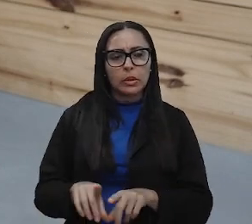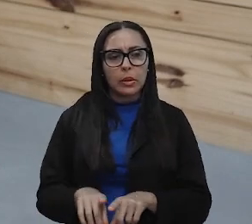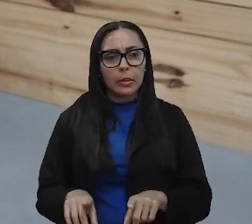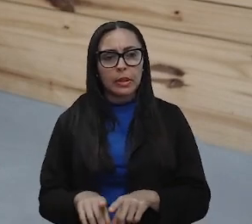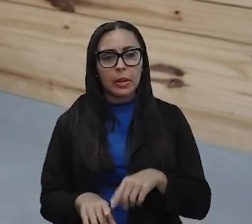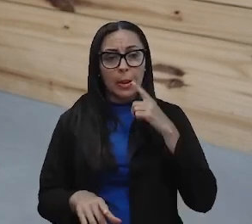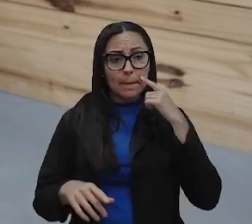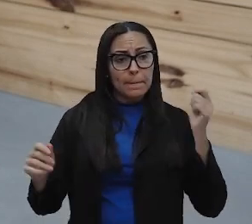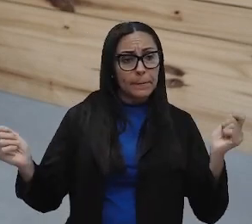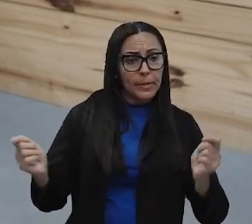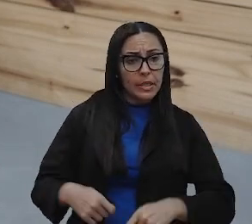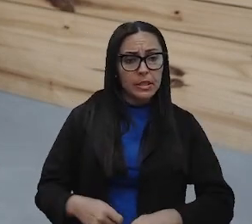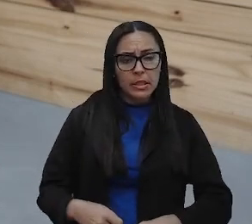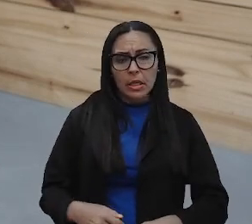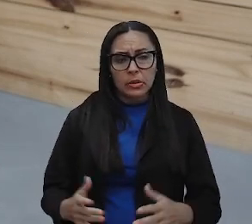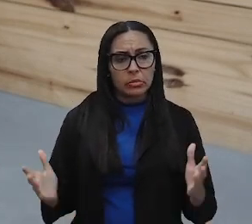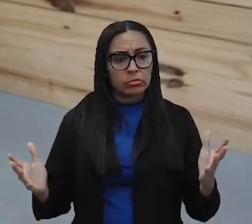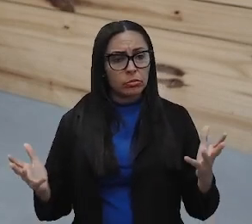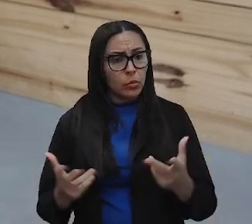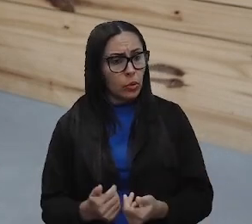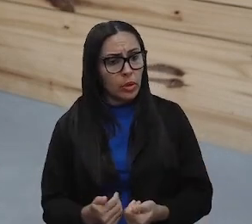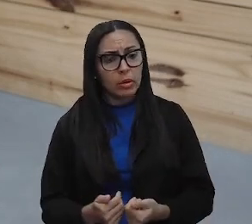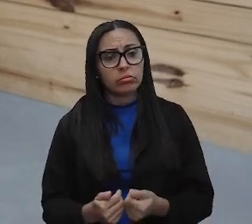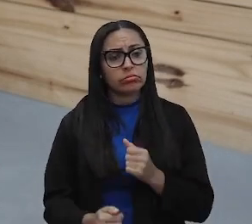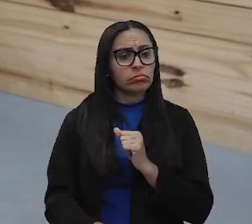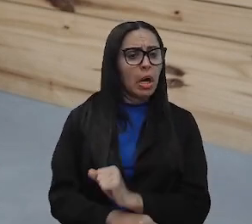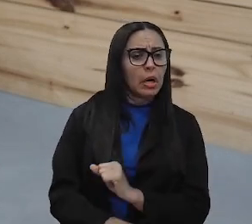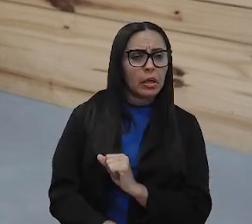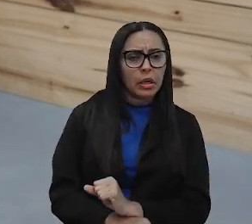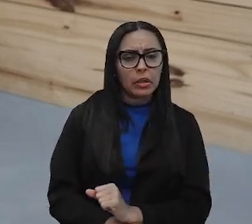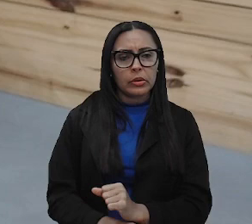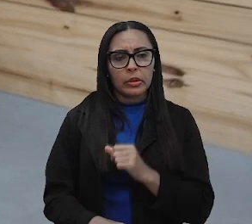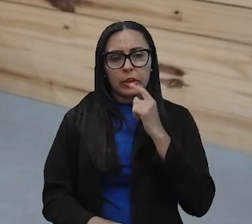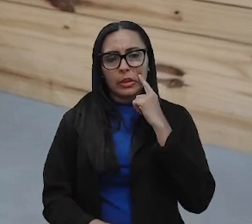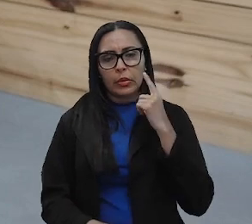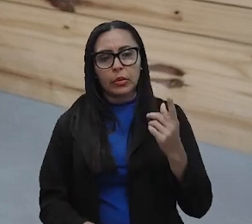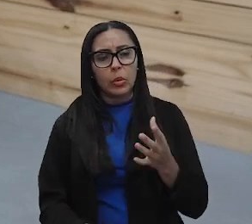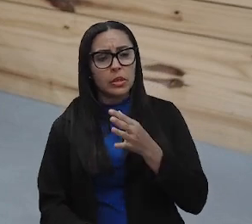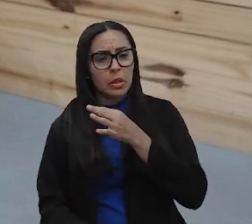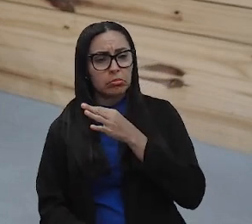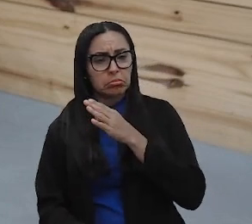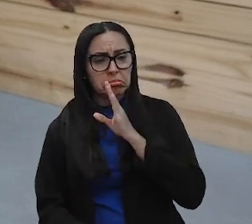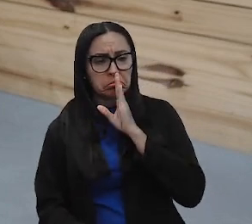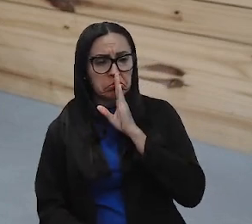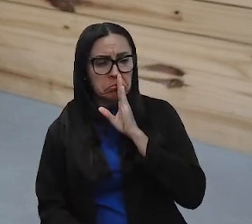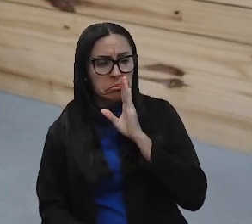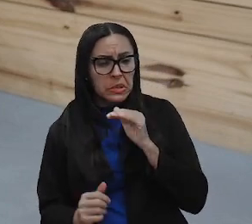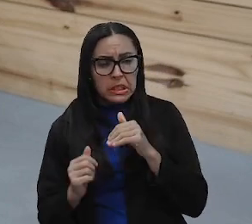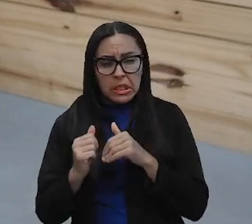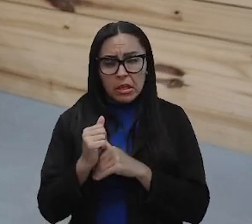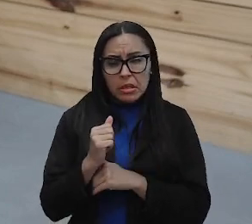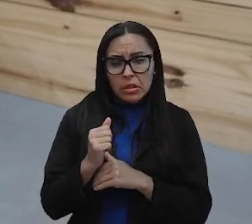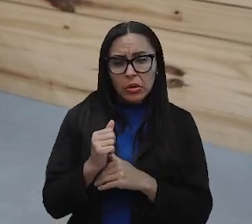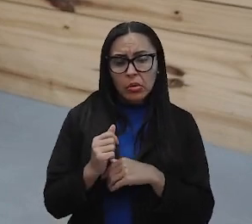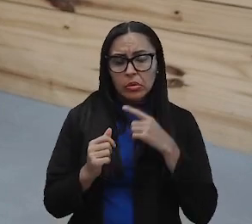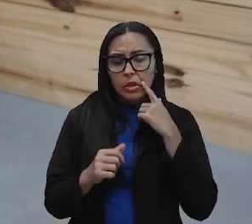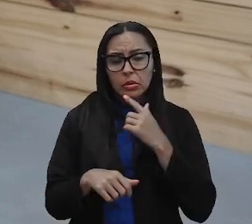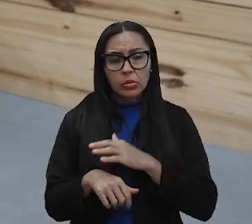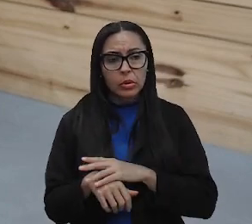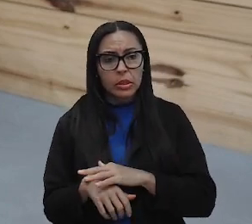capacidade total. Então, é uma doença silenciosa, né? E que você precisa